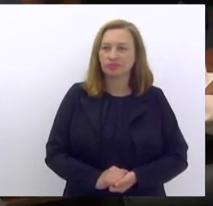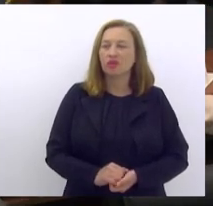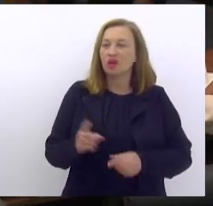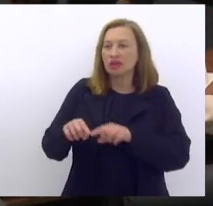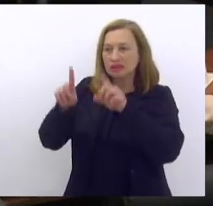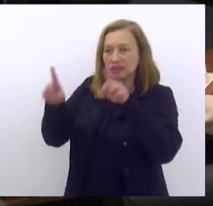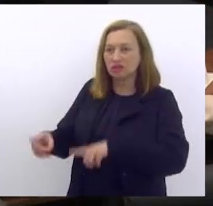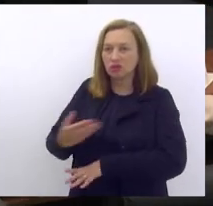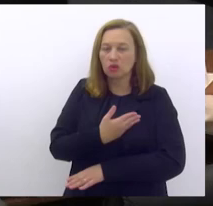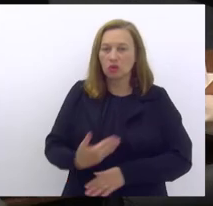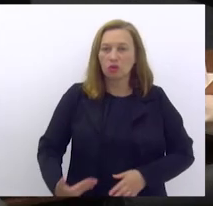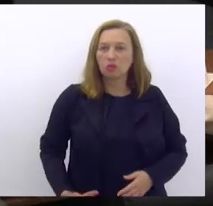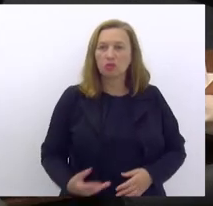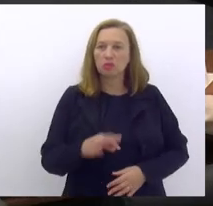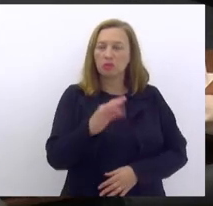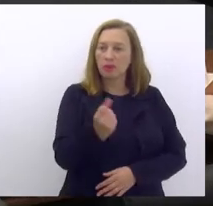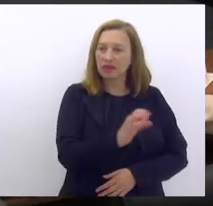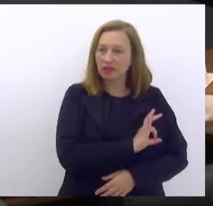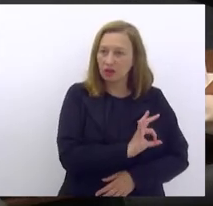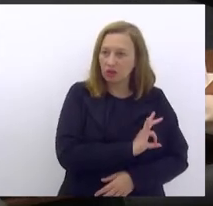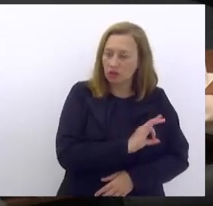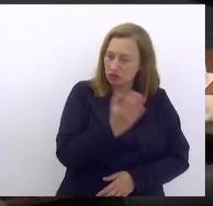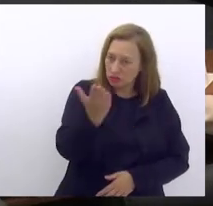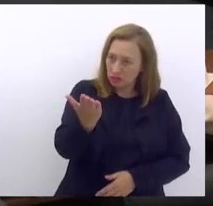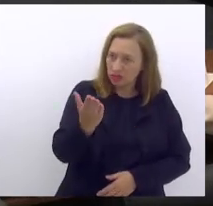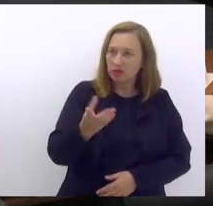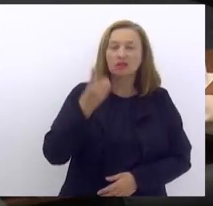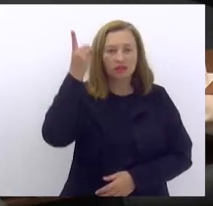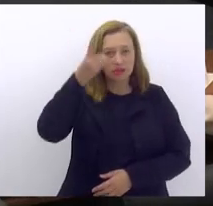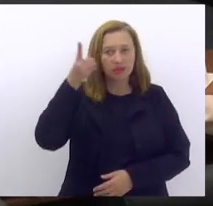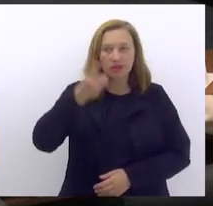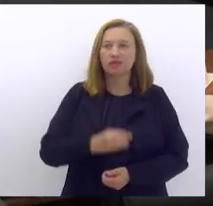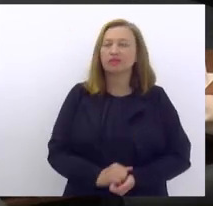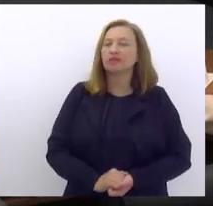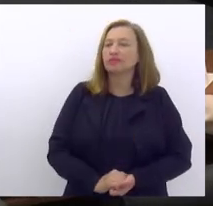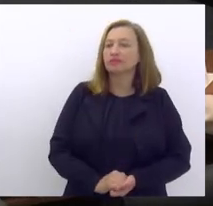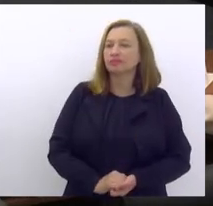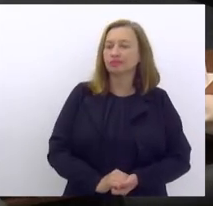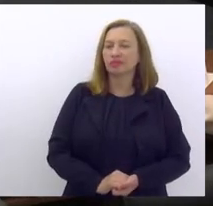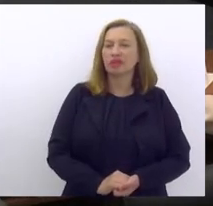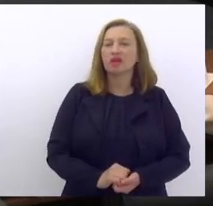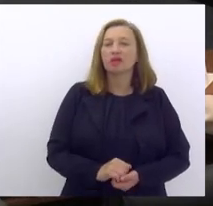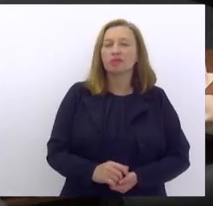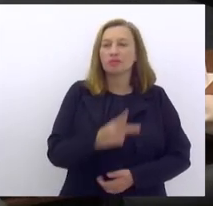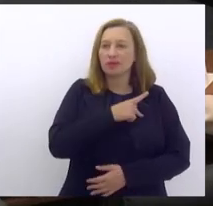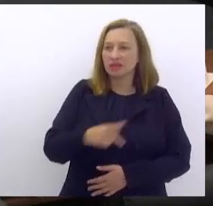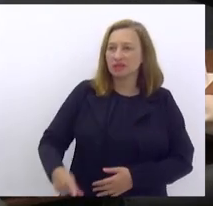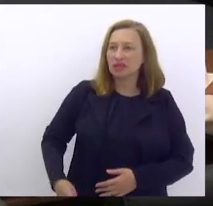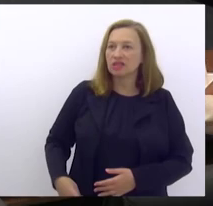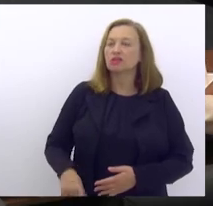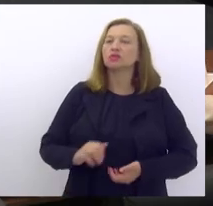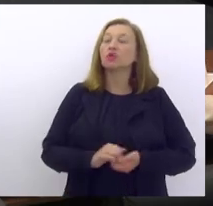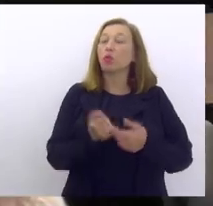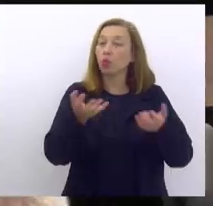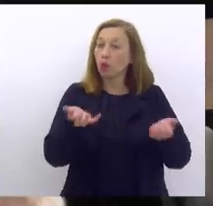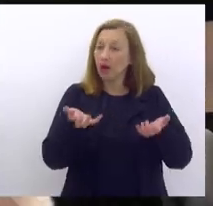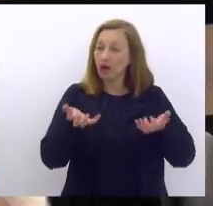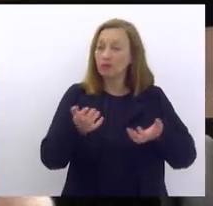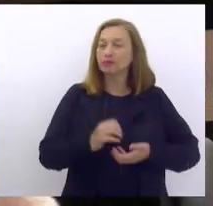Servidores públicos, Marta Rocha, por gentileza, nossa nobre deputada Marta Rocha. Presidente, inicialmente eu